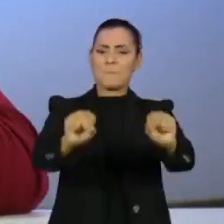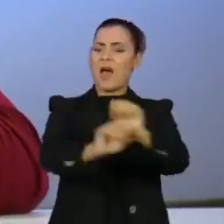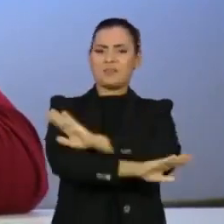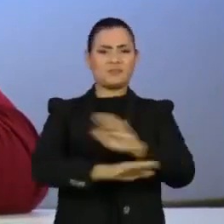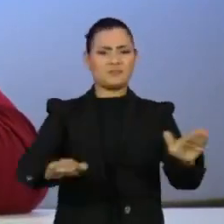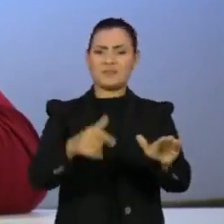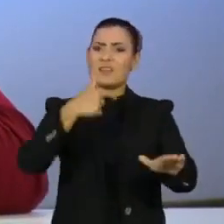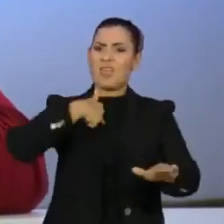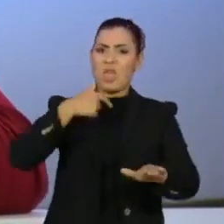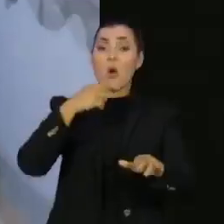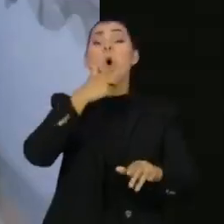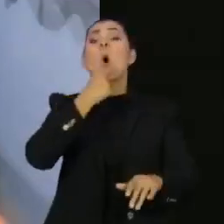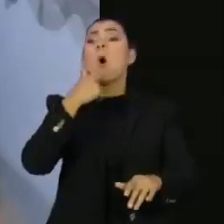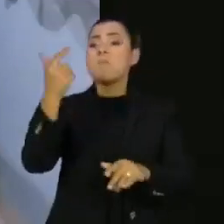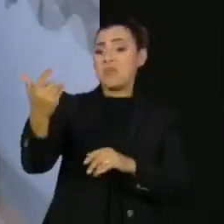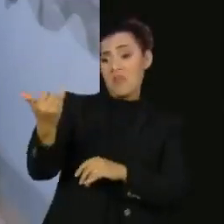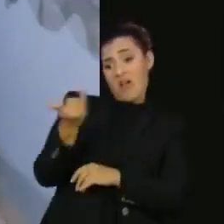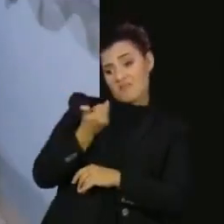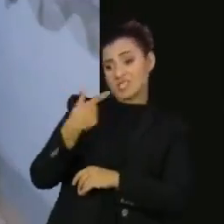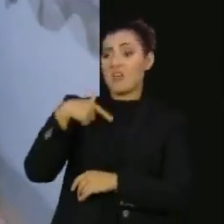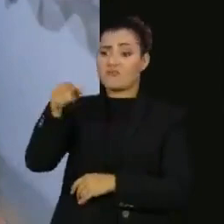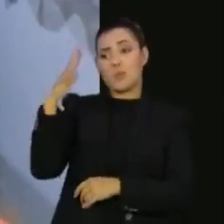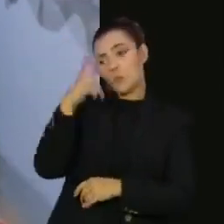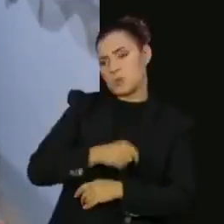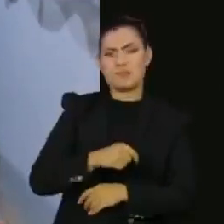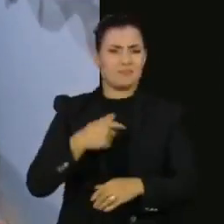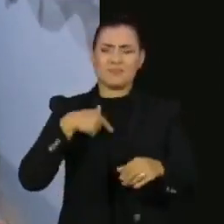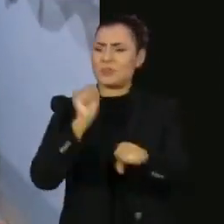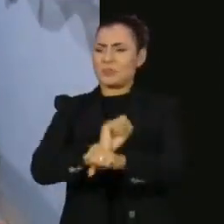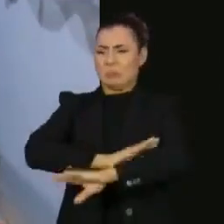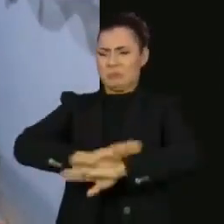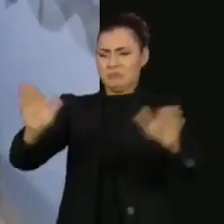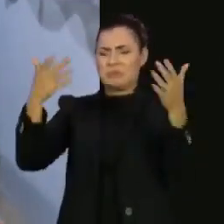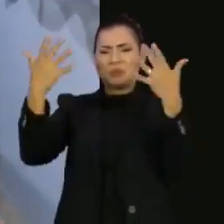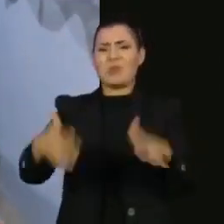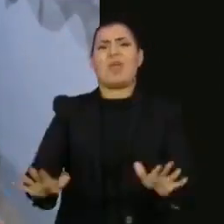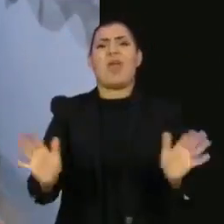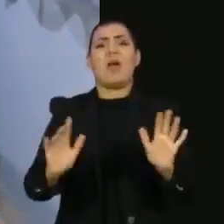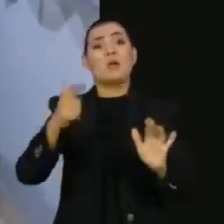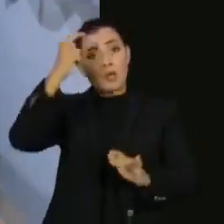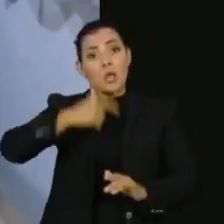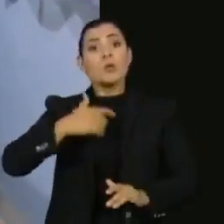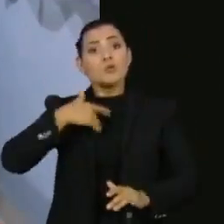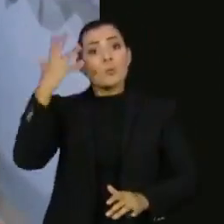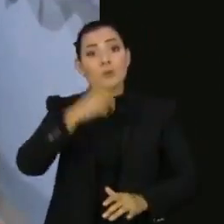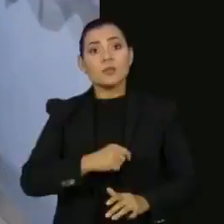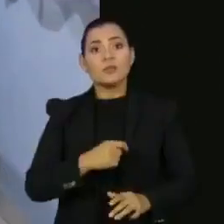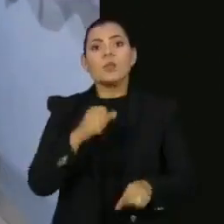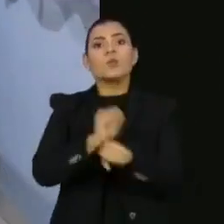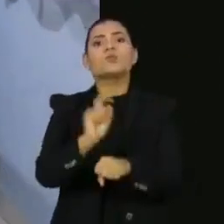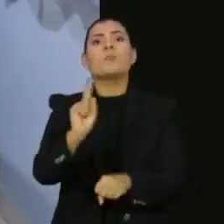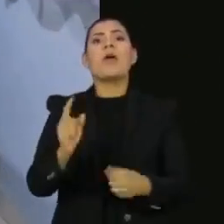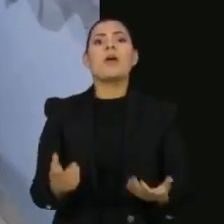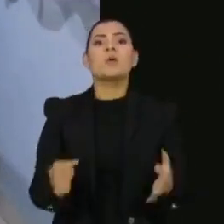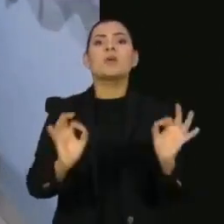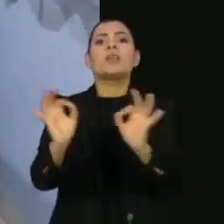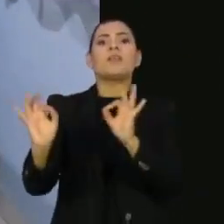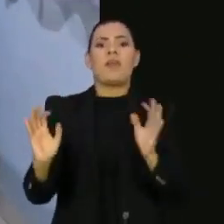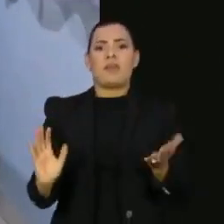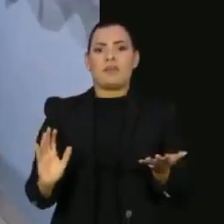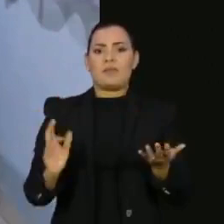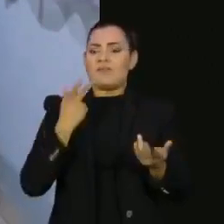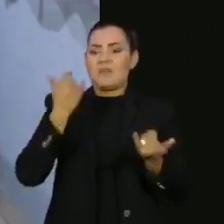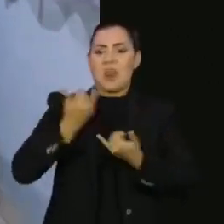Ninguém. Eu não espero nenhum homem chegar para mim e falar que eu sou bonita. Eu não espero. Não espero